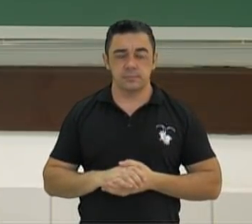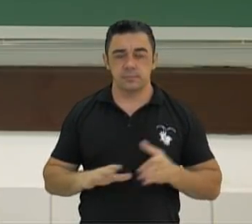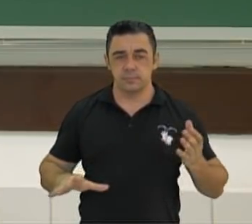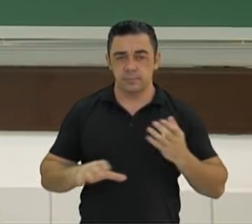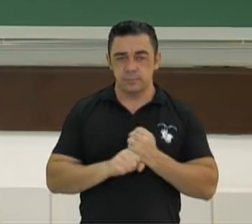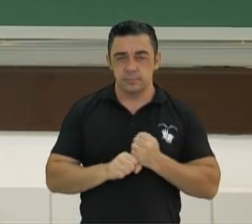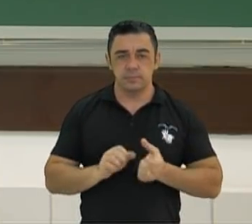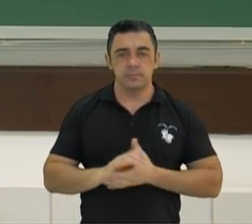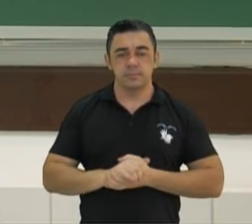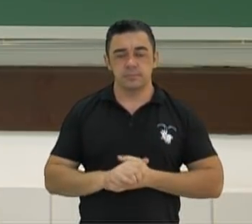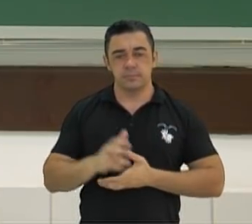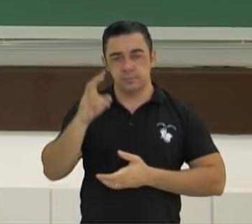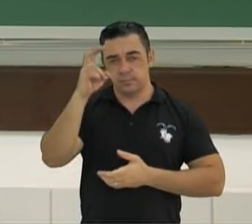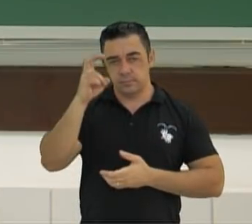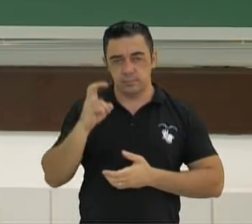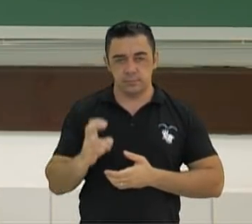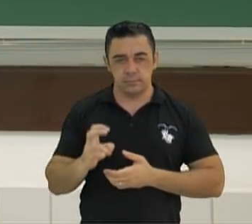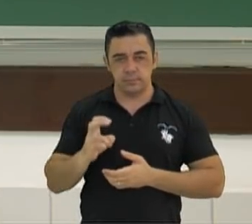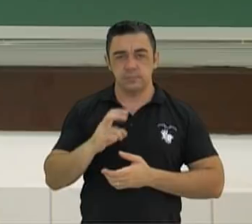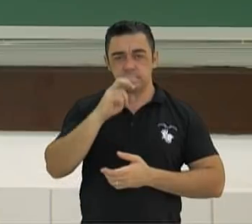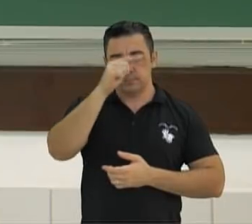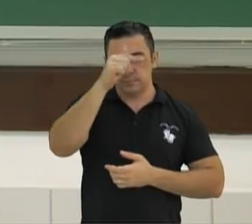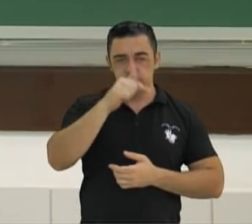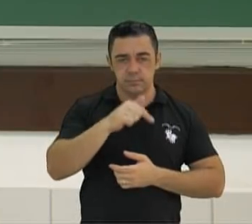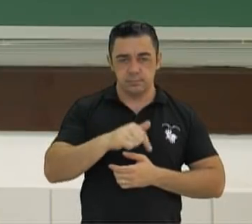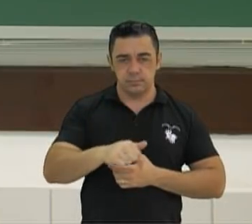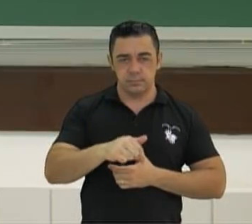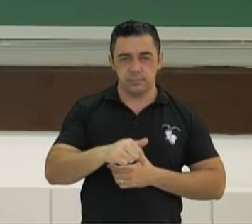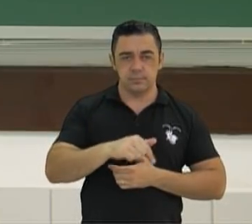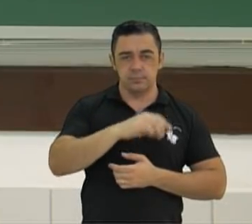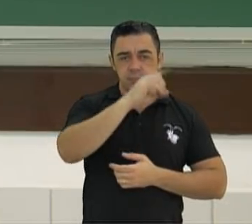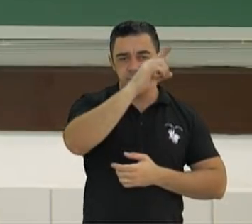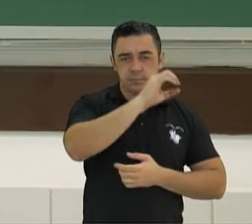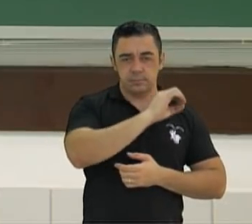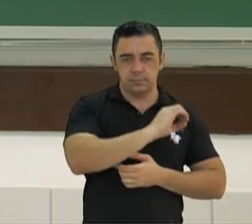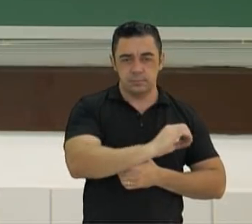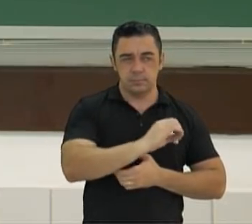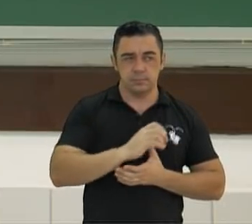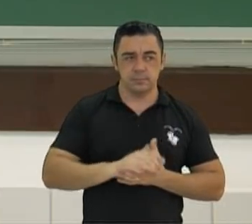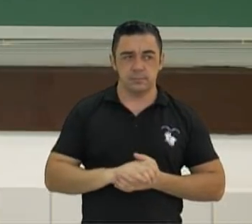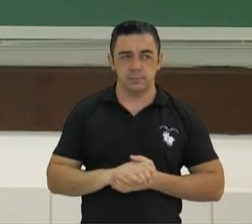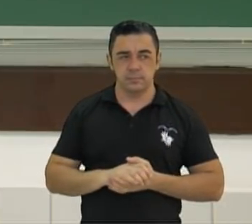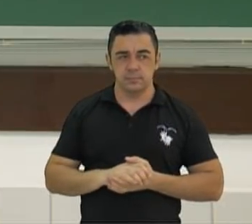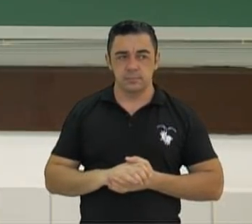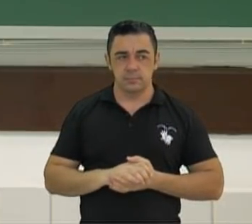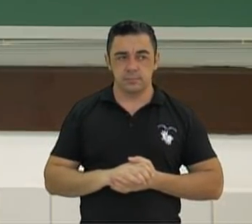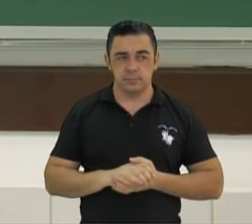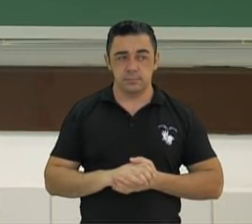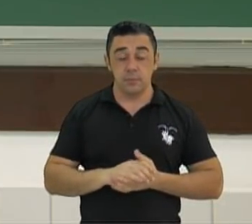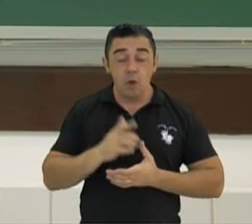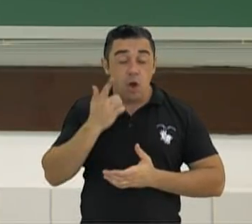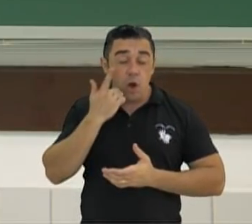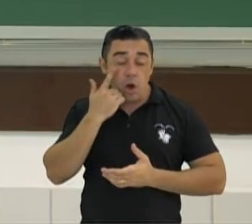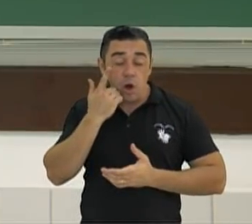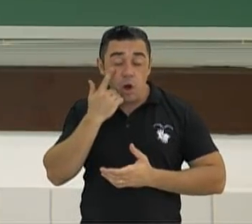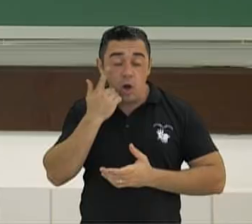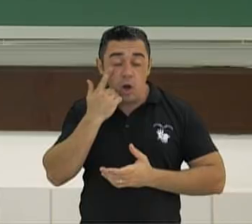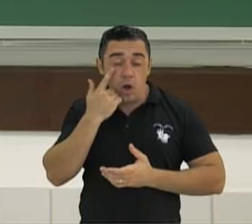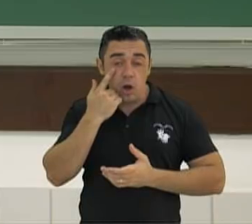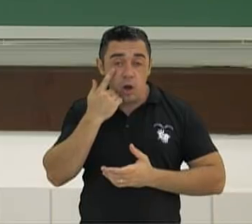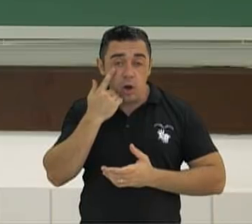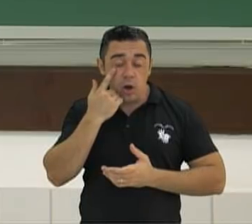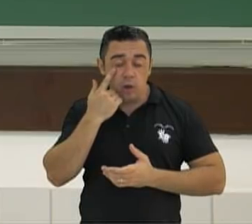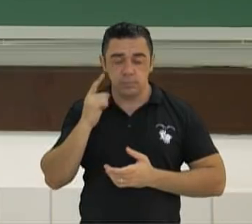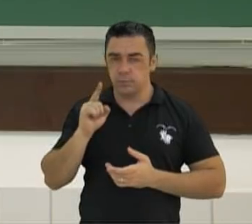tudo então, ó. 5 com nada dá 5, 7 com nada dá 7, 0, 0.